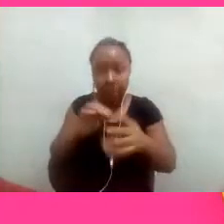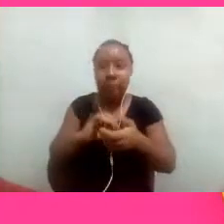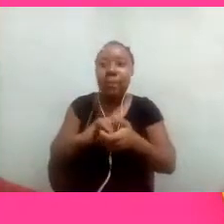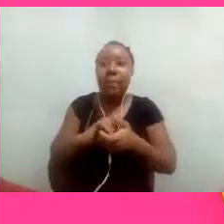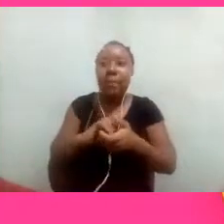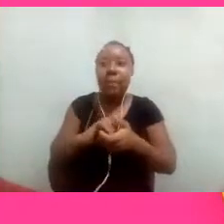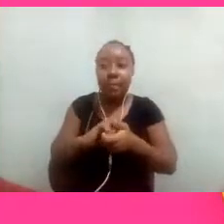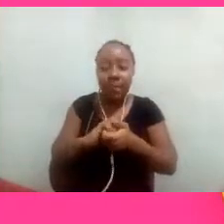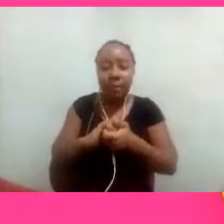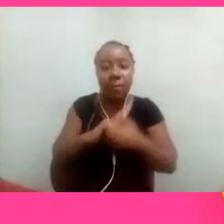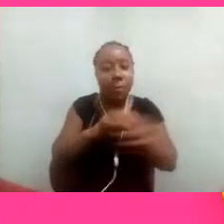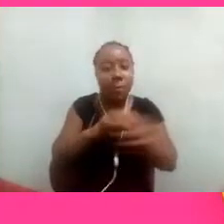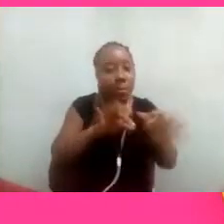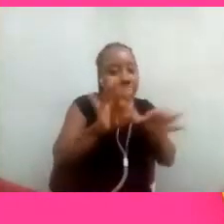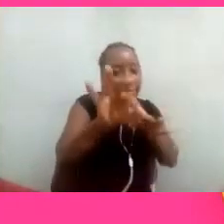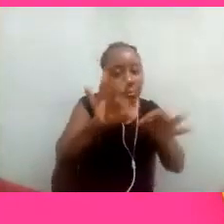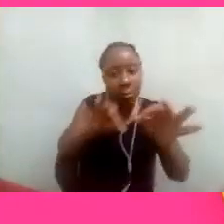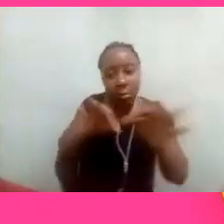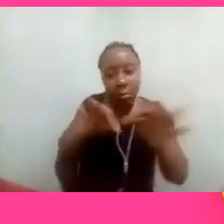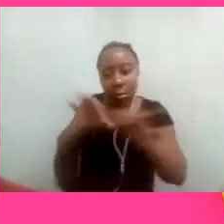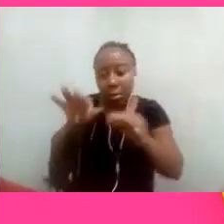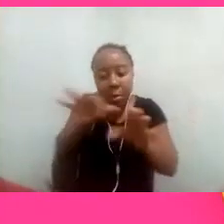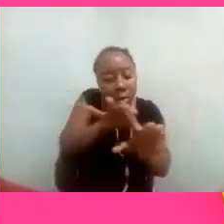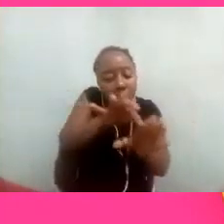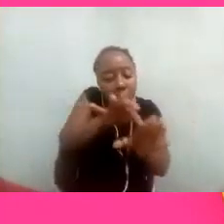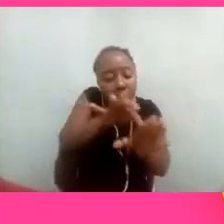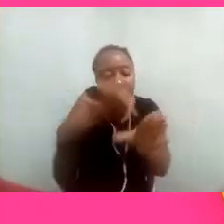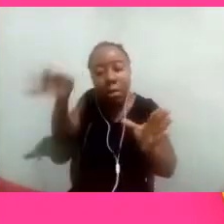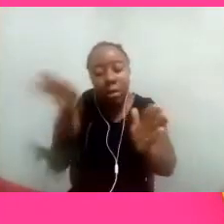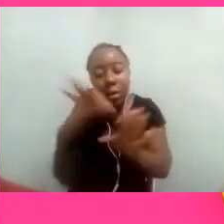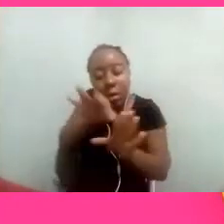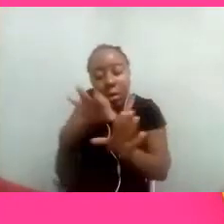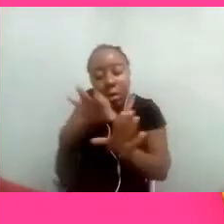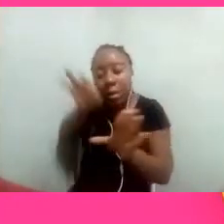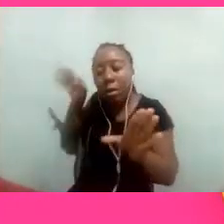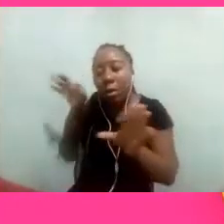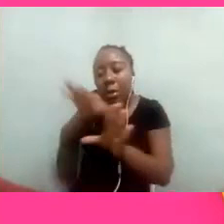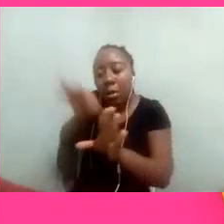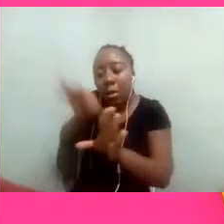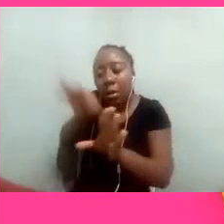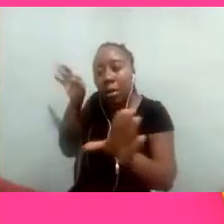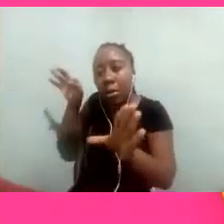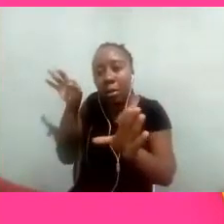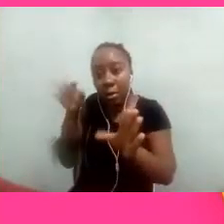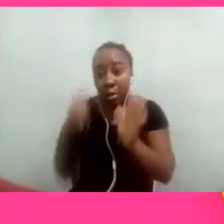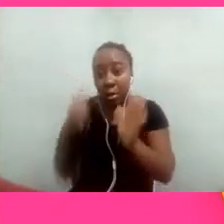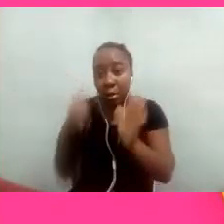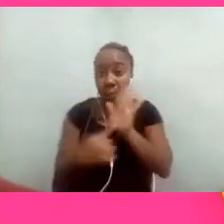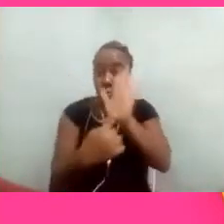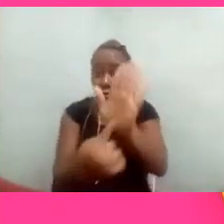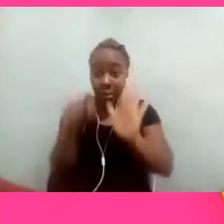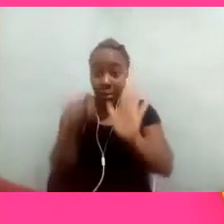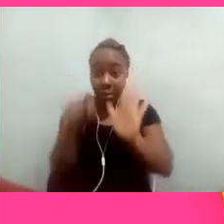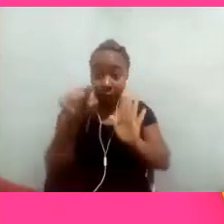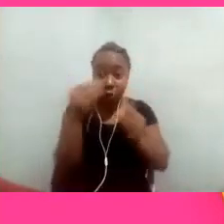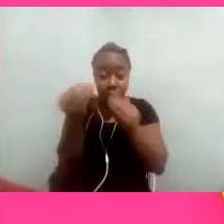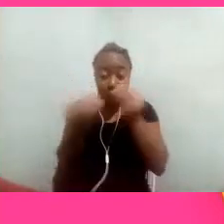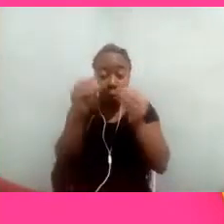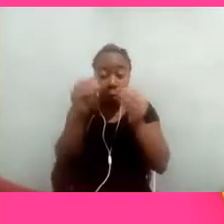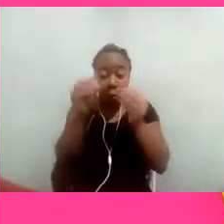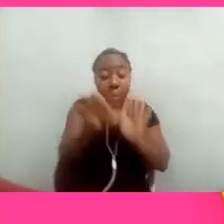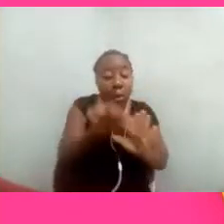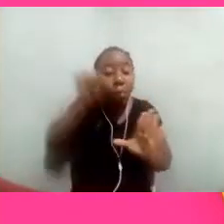e vou destacar as peças agora. E vou mostrar para vocês como que eu vou fazer esse destaque, ó.